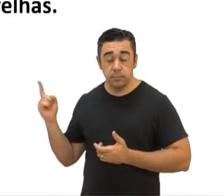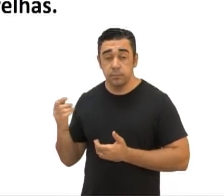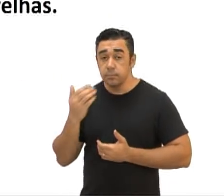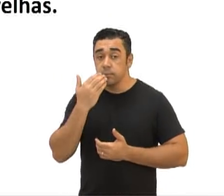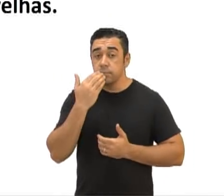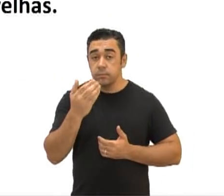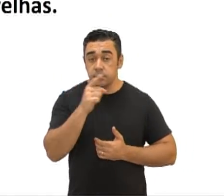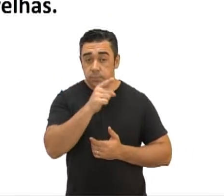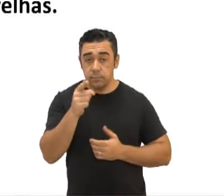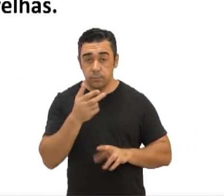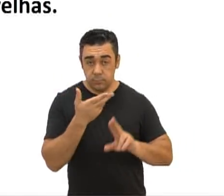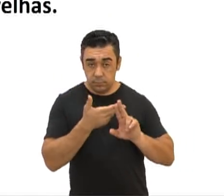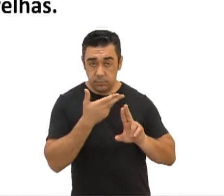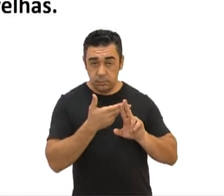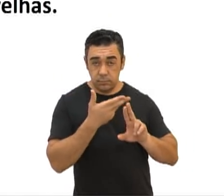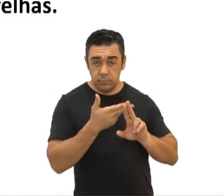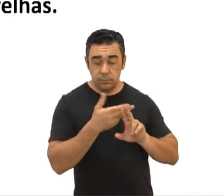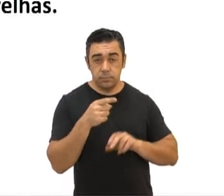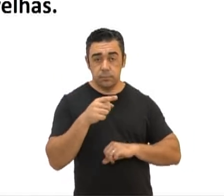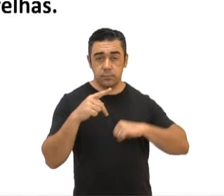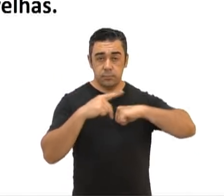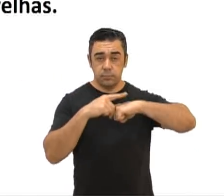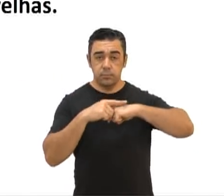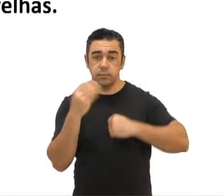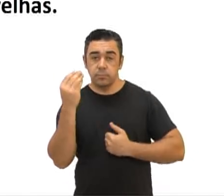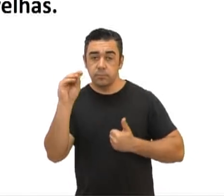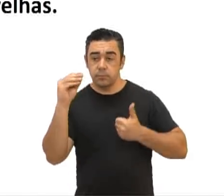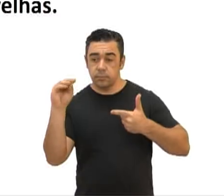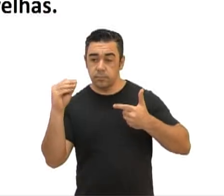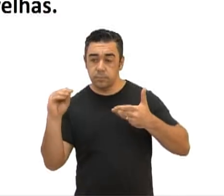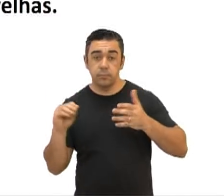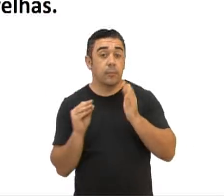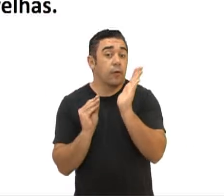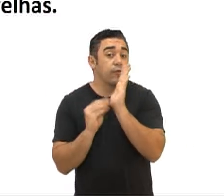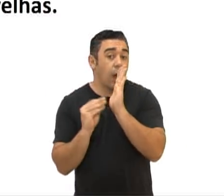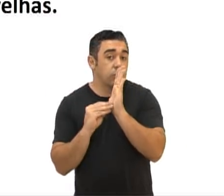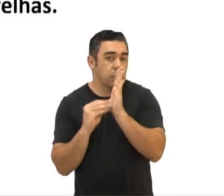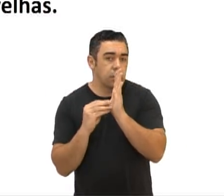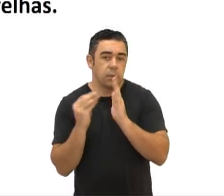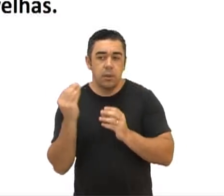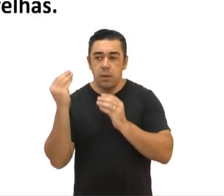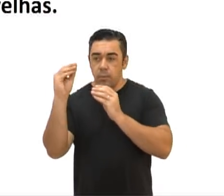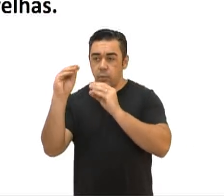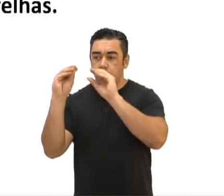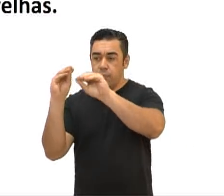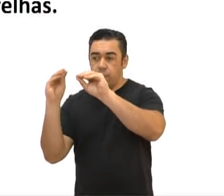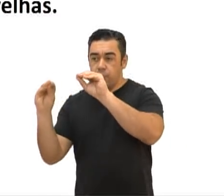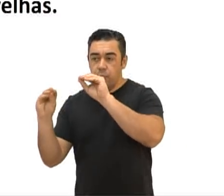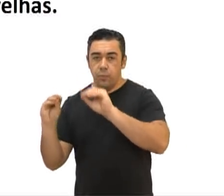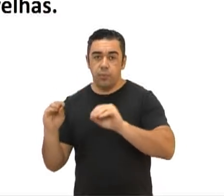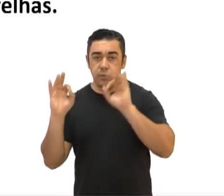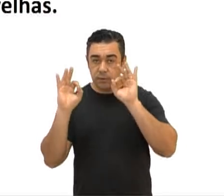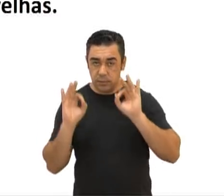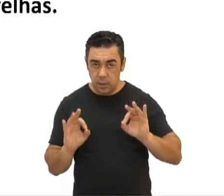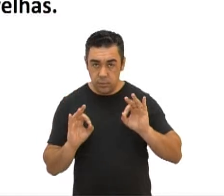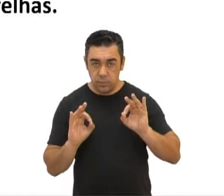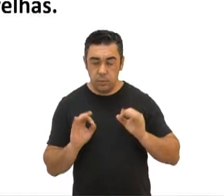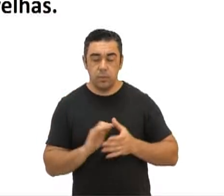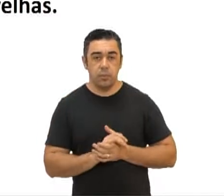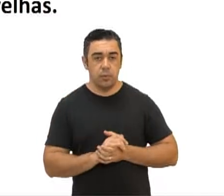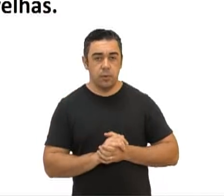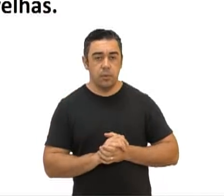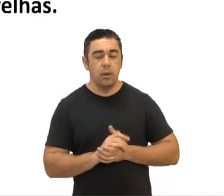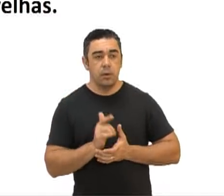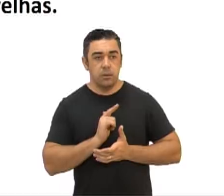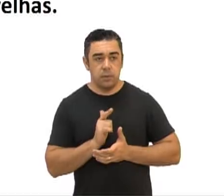vocês utilizar os pronomes oblíquos e preencher as lacunas que estão aqui nesse fragmento, ok? Então,